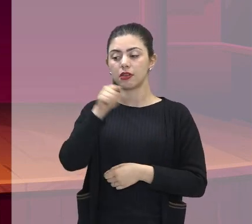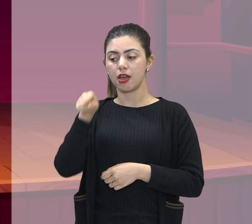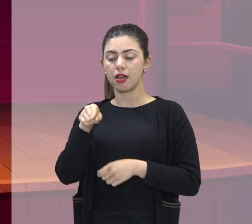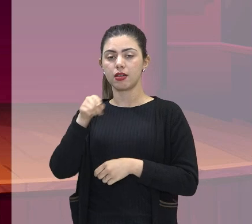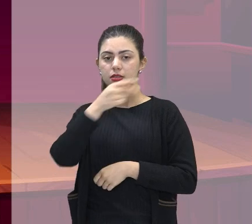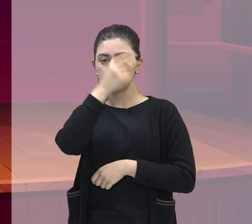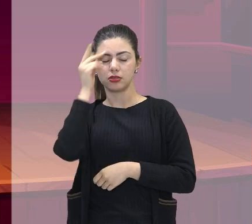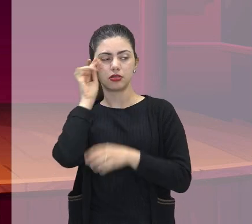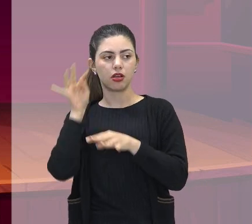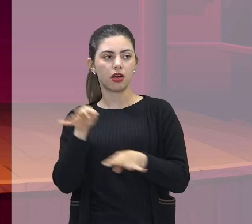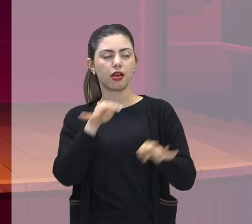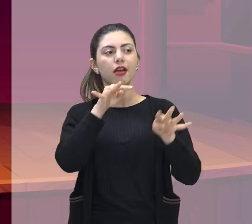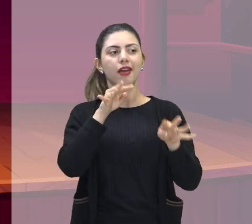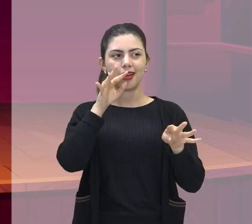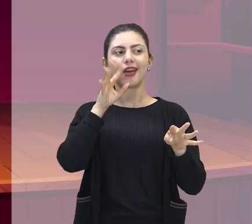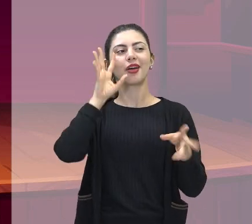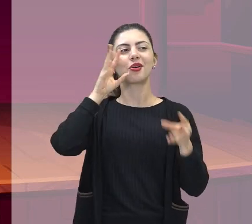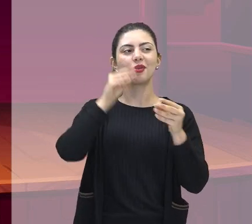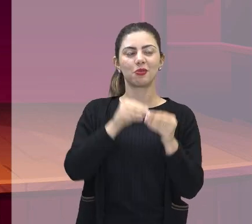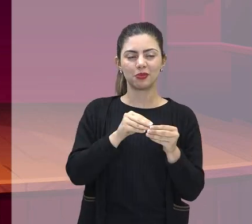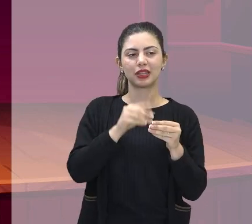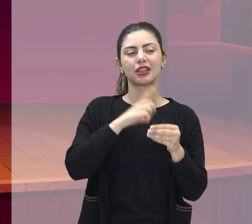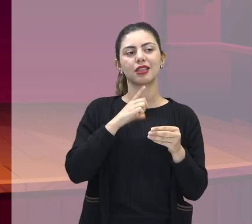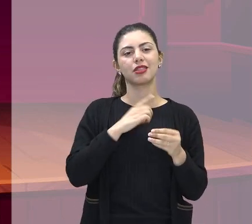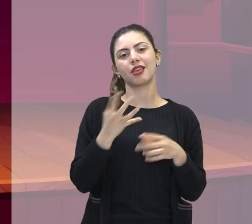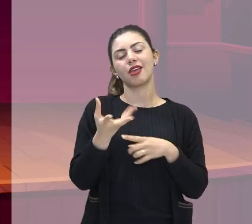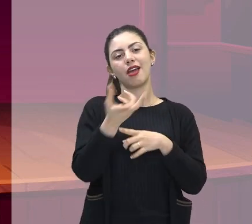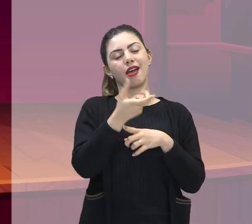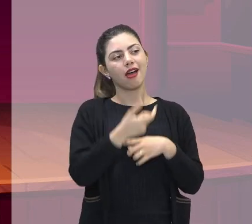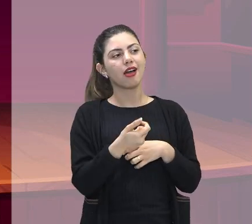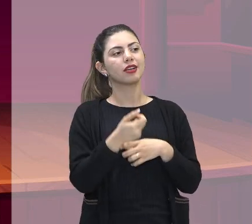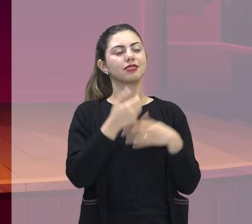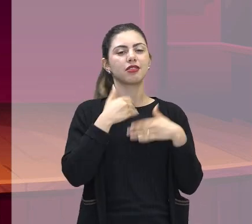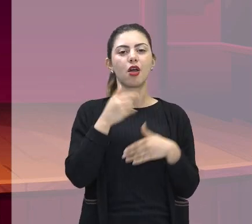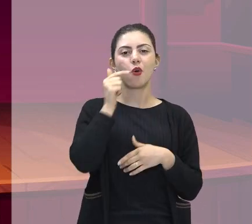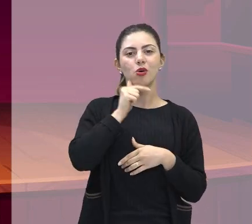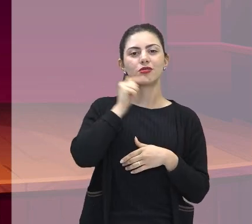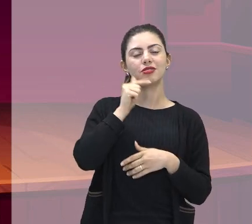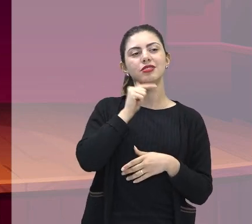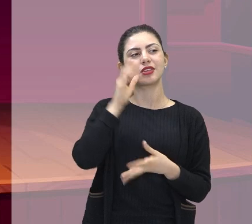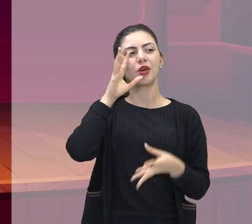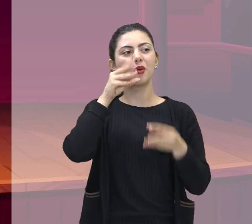que o espectador consiga contemplar aquela arte da forma mais